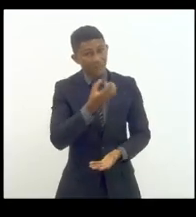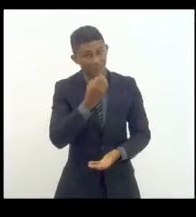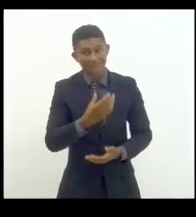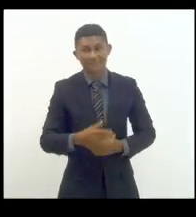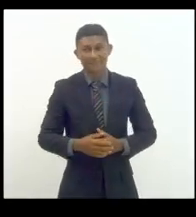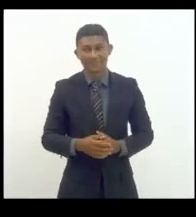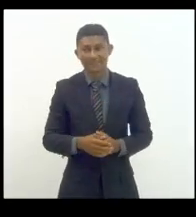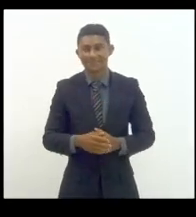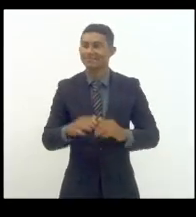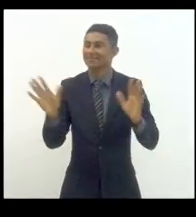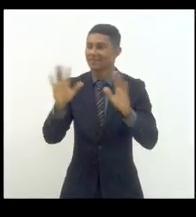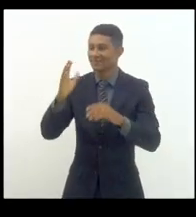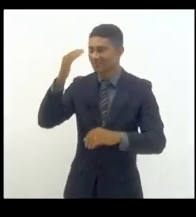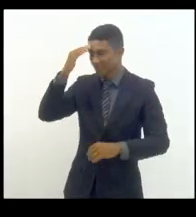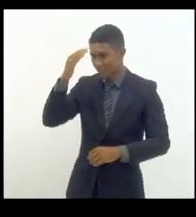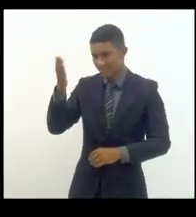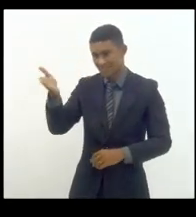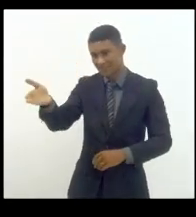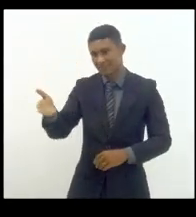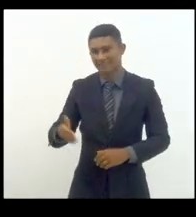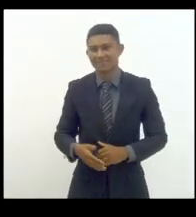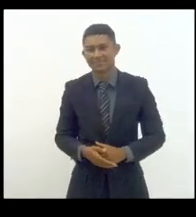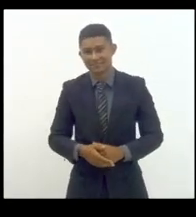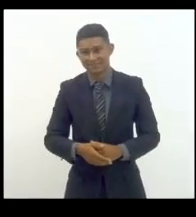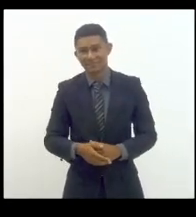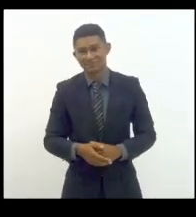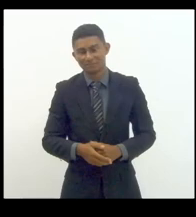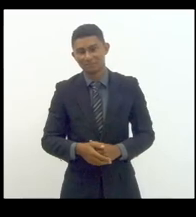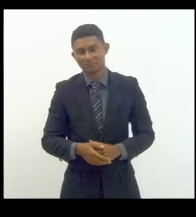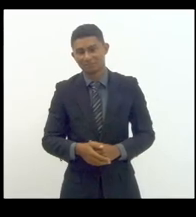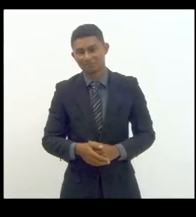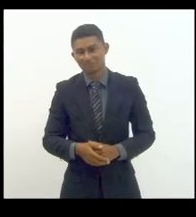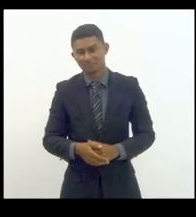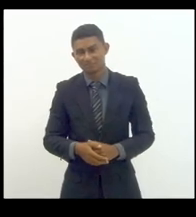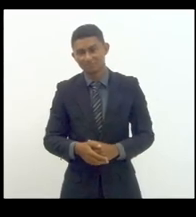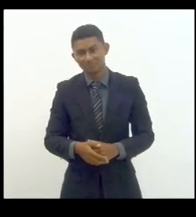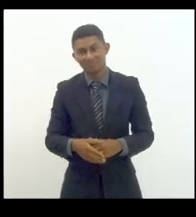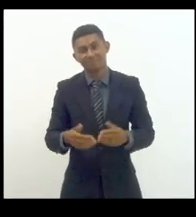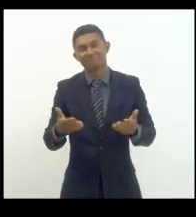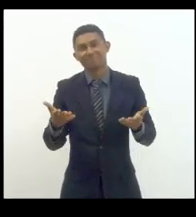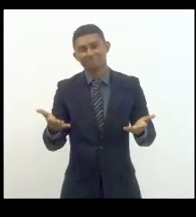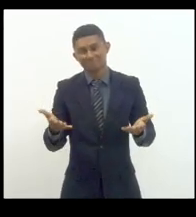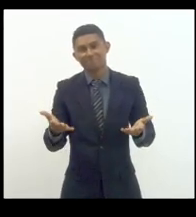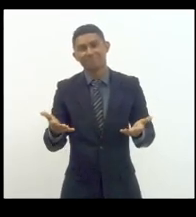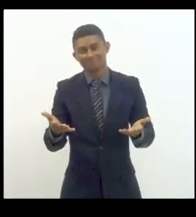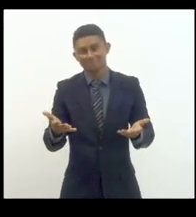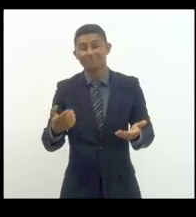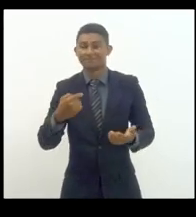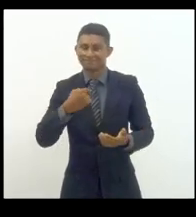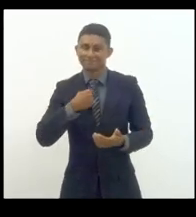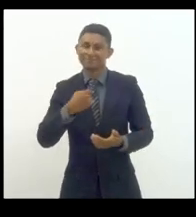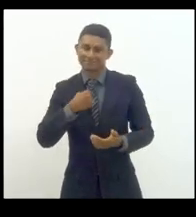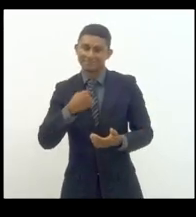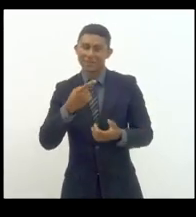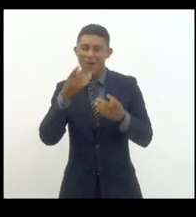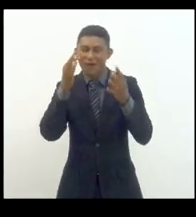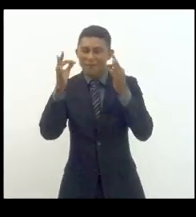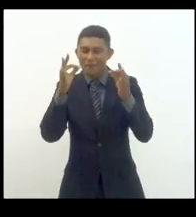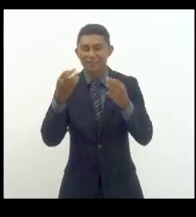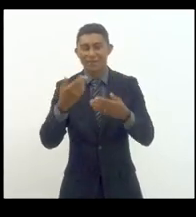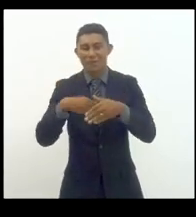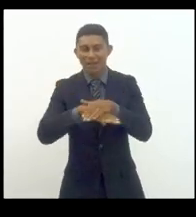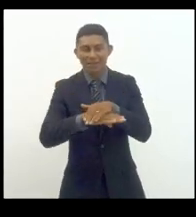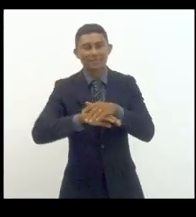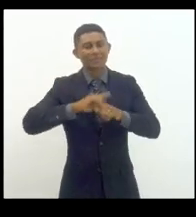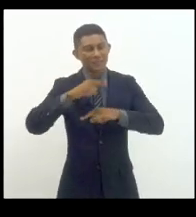Não, agradeço o senhor e como um fofinho adorável que eu sou, irei guardar, irei